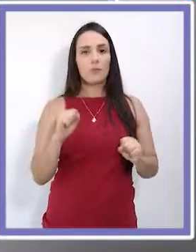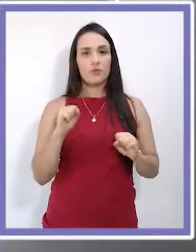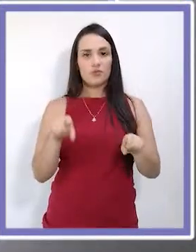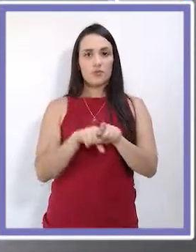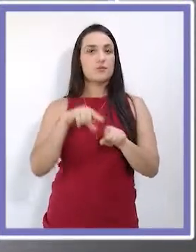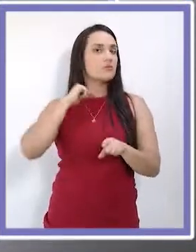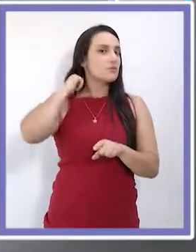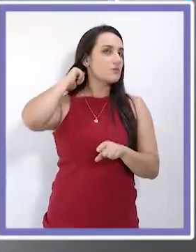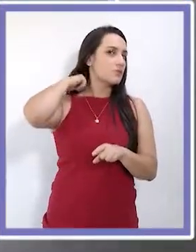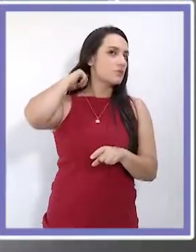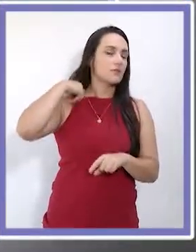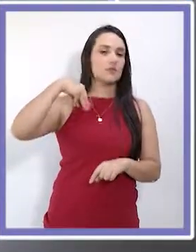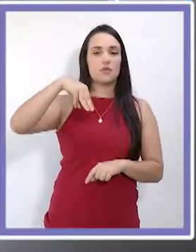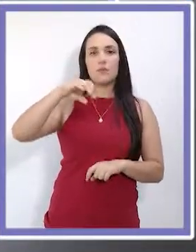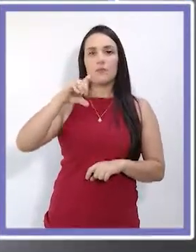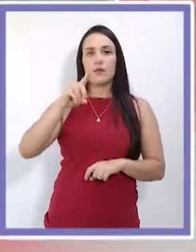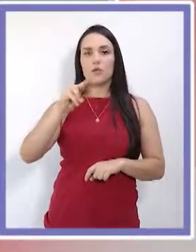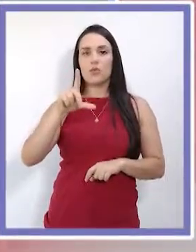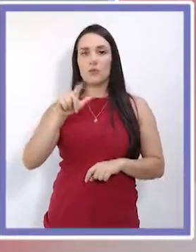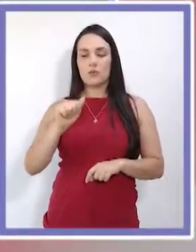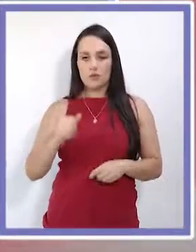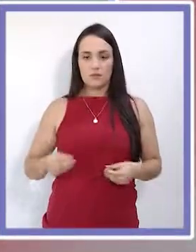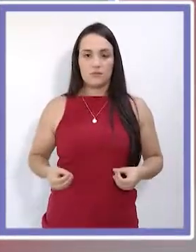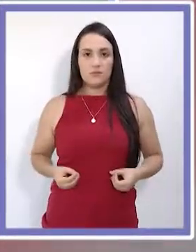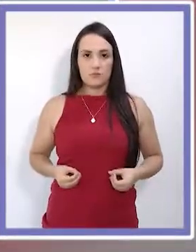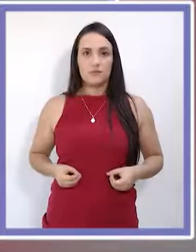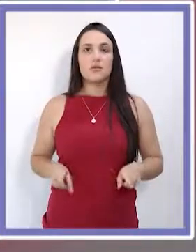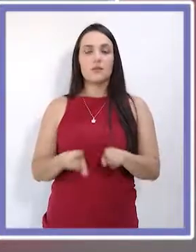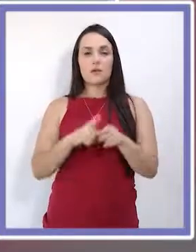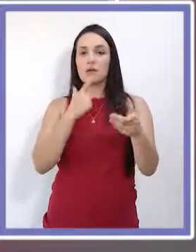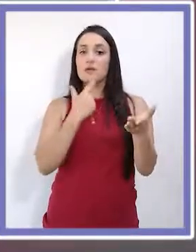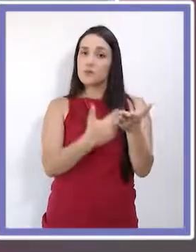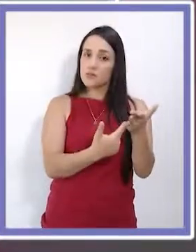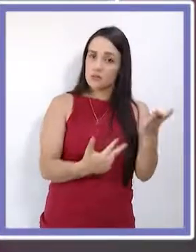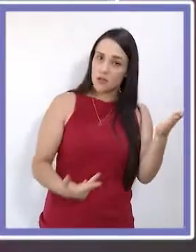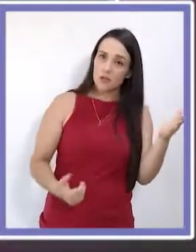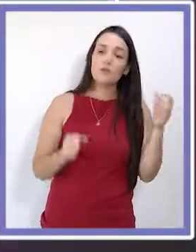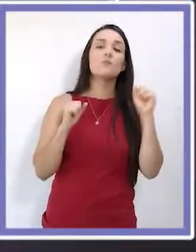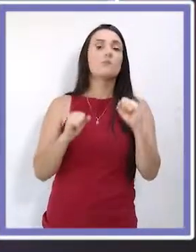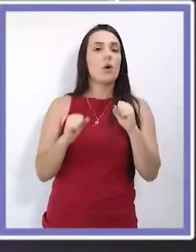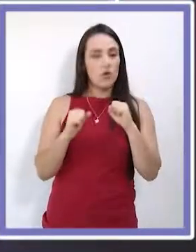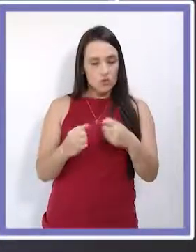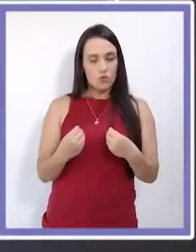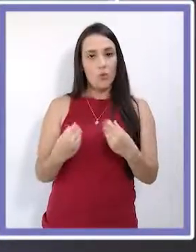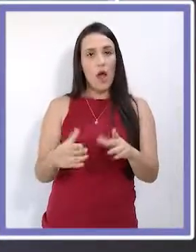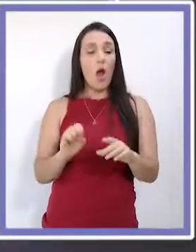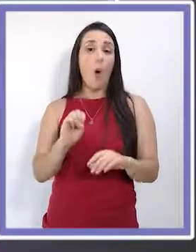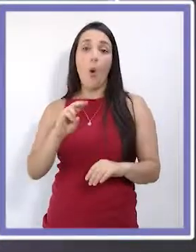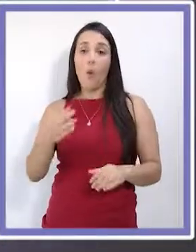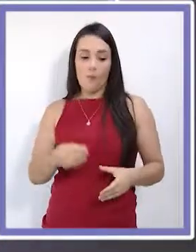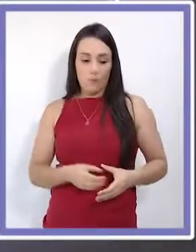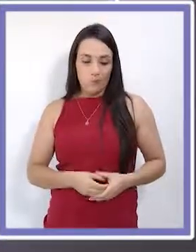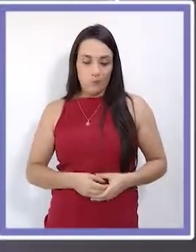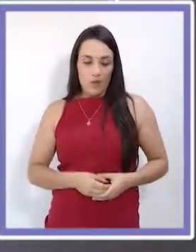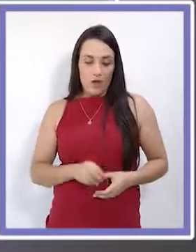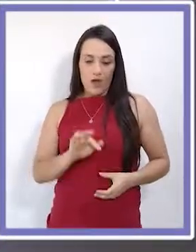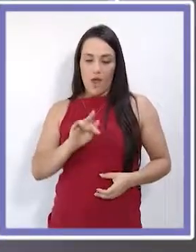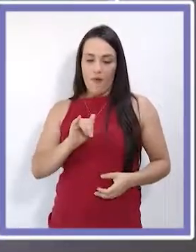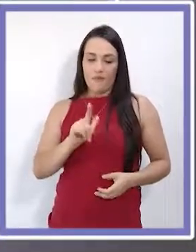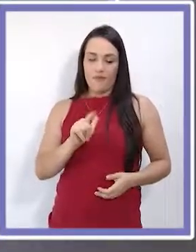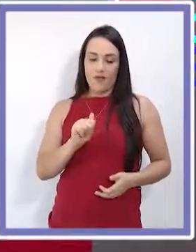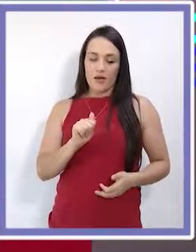medula óssea, que você faz a doação em vida, e também o sangue, que é um tecido, que também pode ser doado em vida. Então, é muito importante